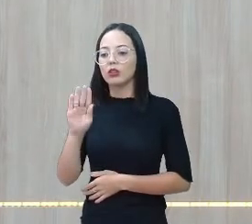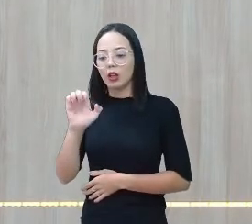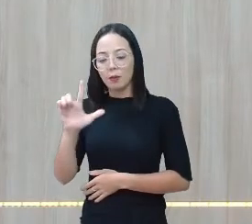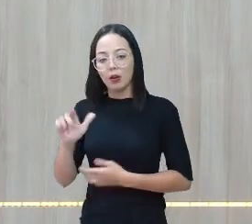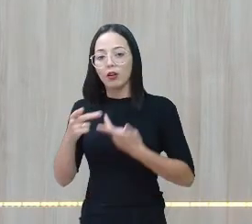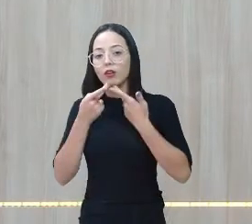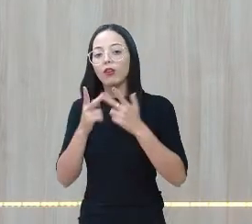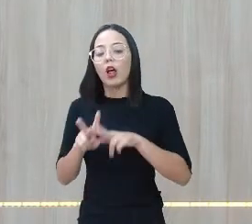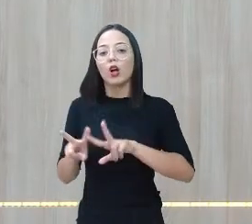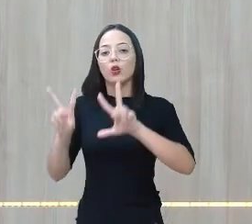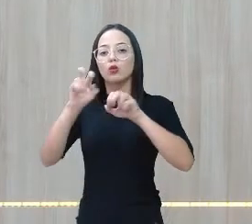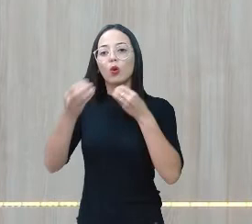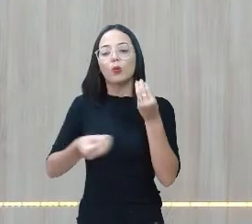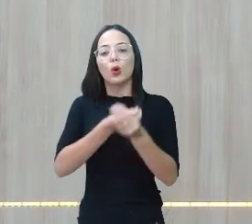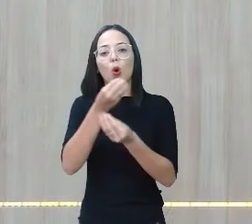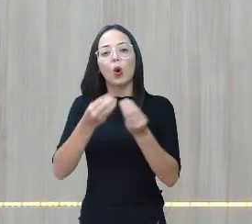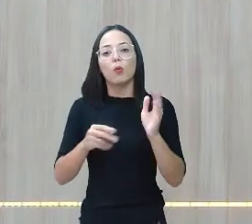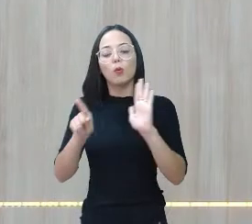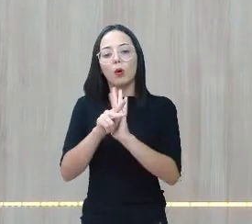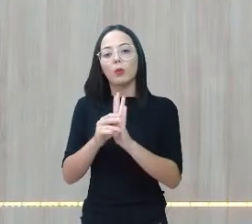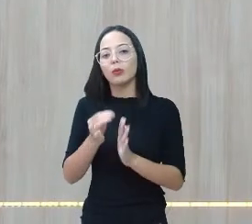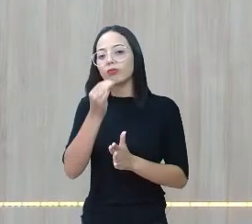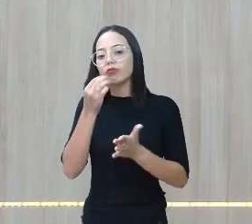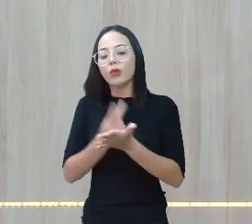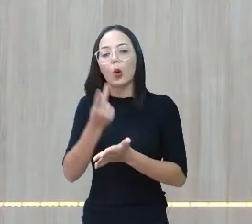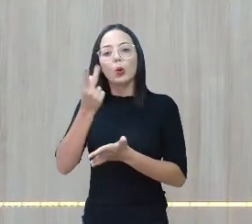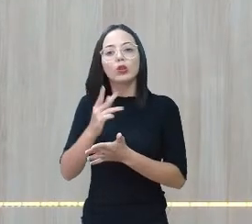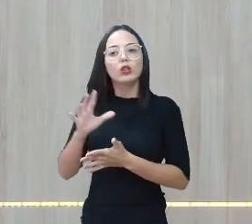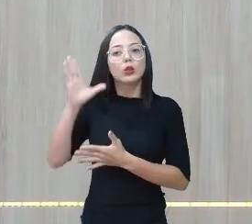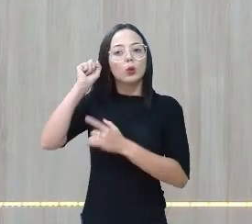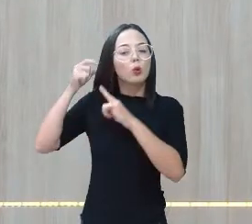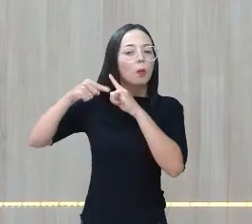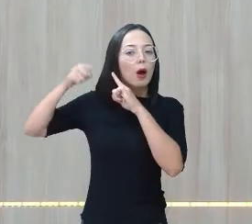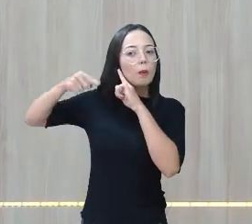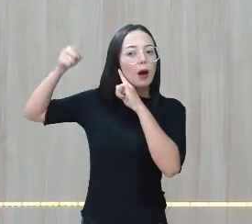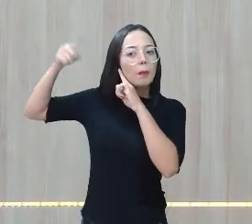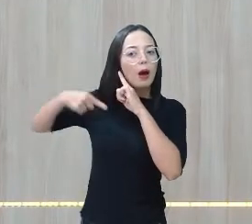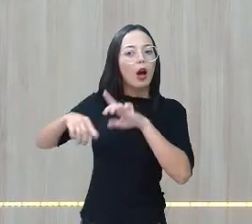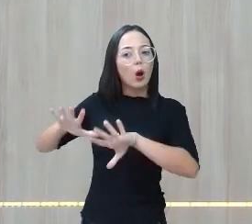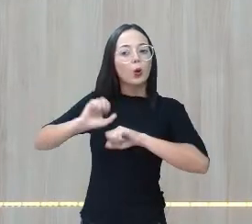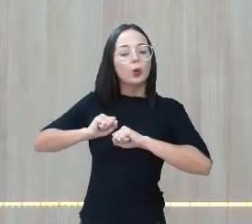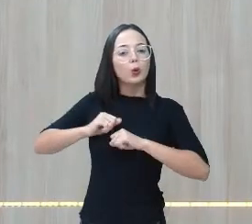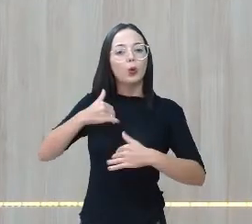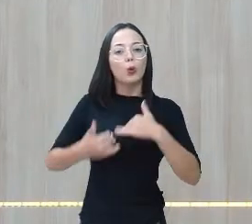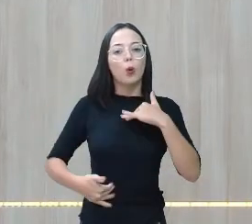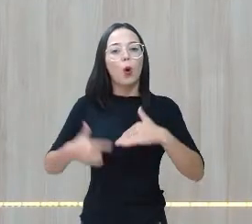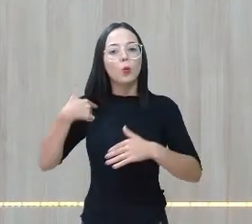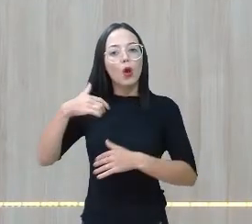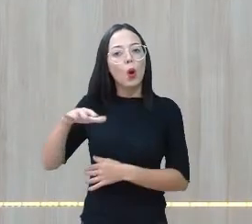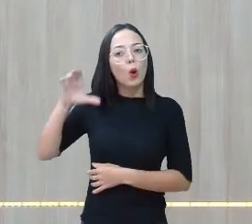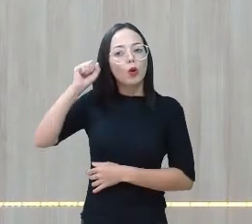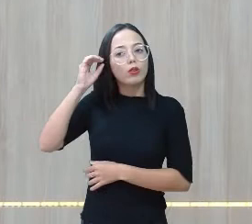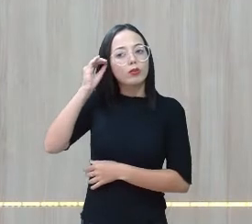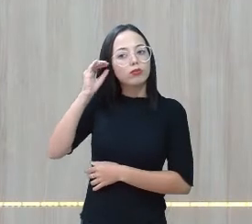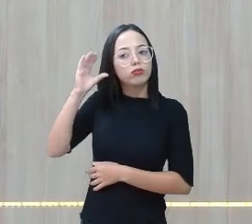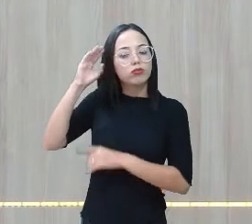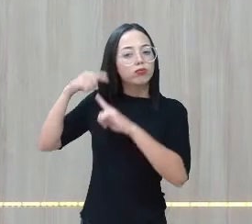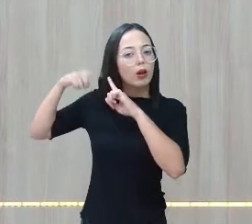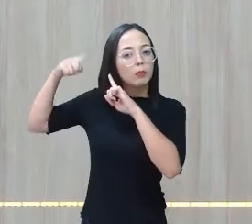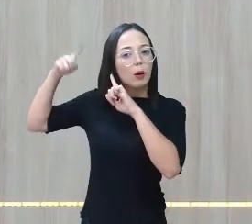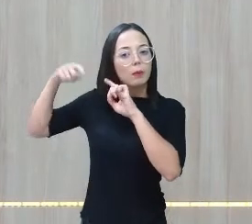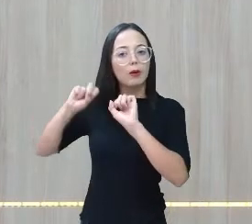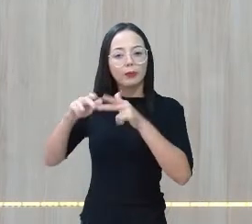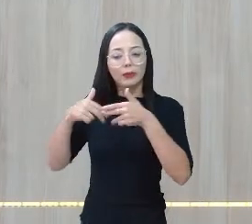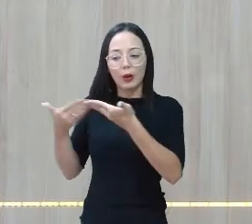pouquinho sobre como acontece essa captação de som pelo nosso corpo, né, pelo nosso ouvido. Então, a gente vai passar